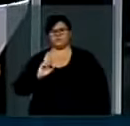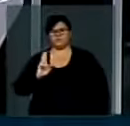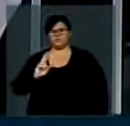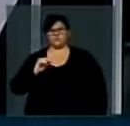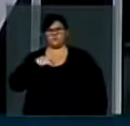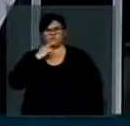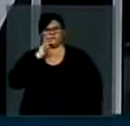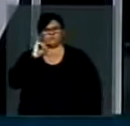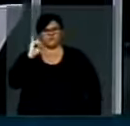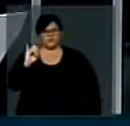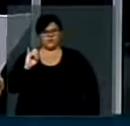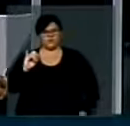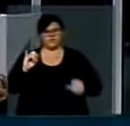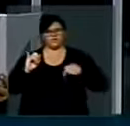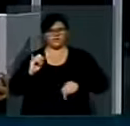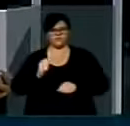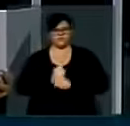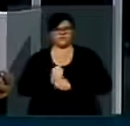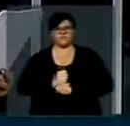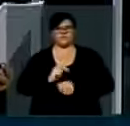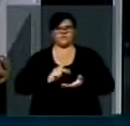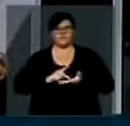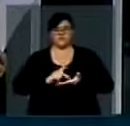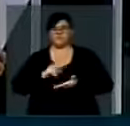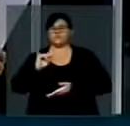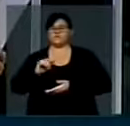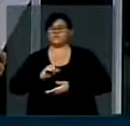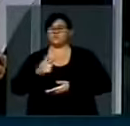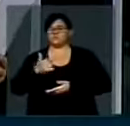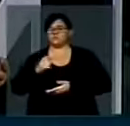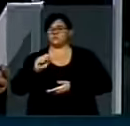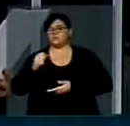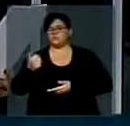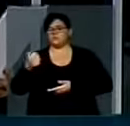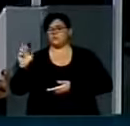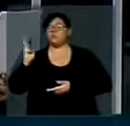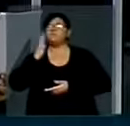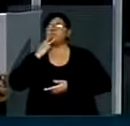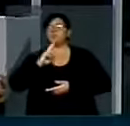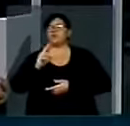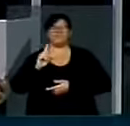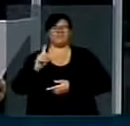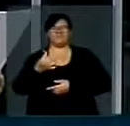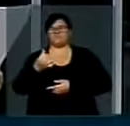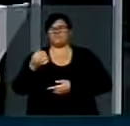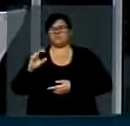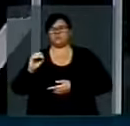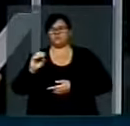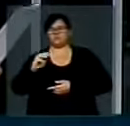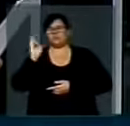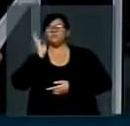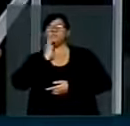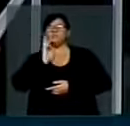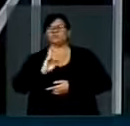ano. Será de 281 bilhões de reais e não de 60 bilhões de